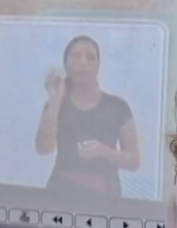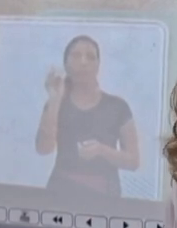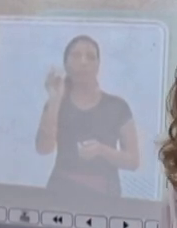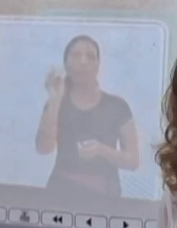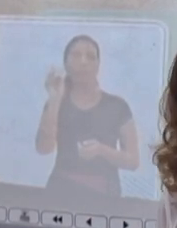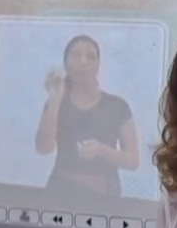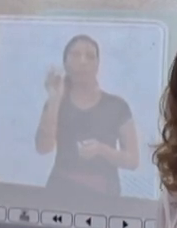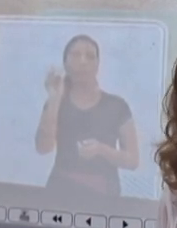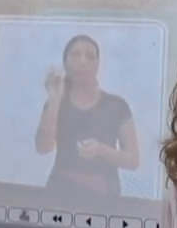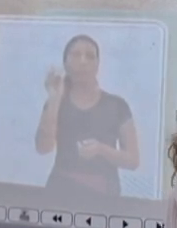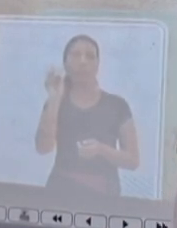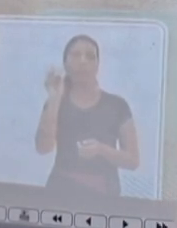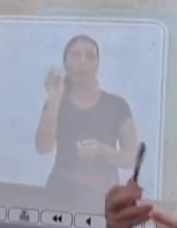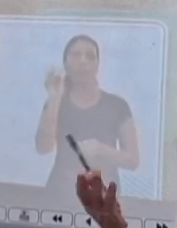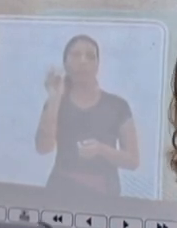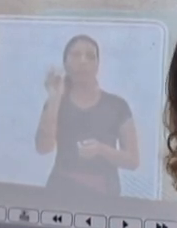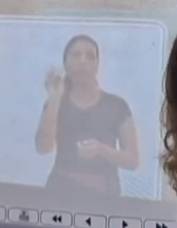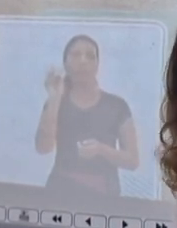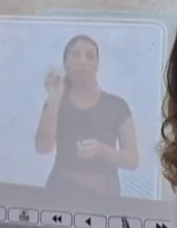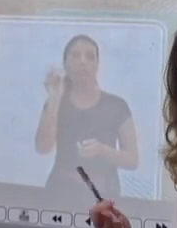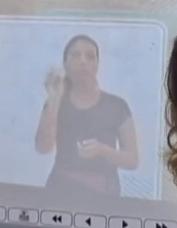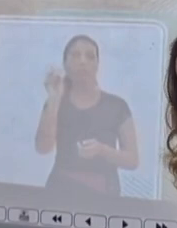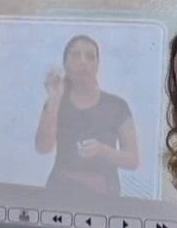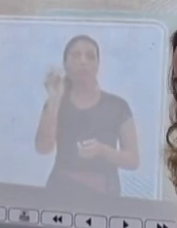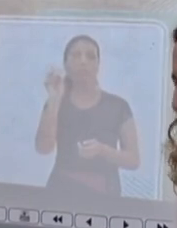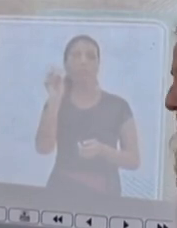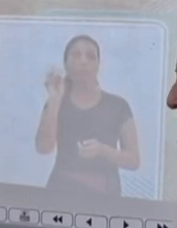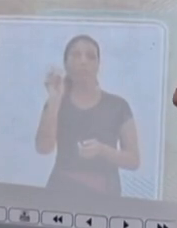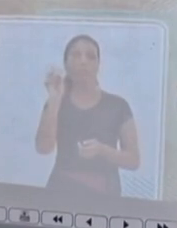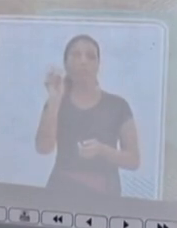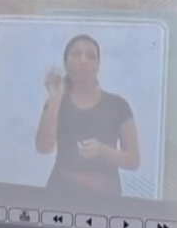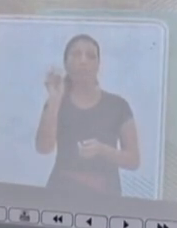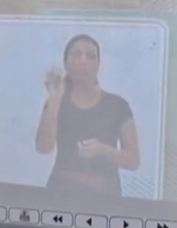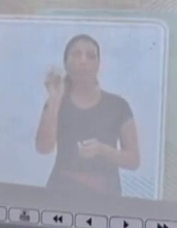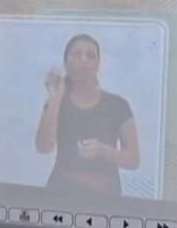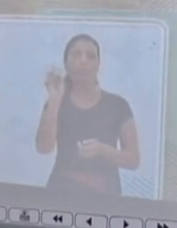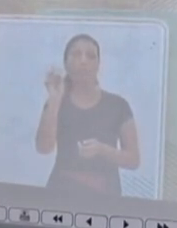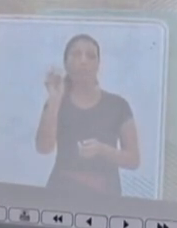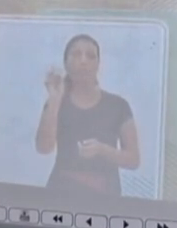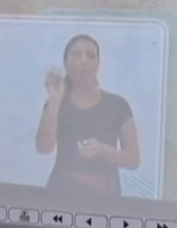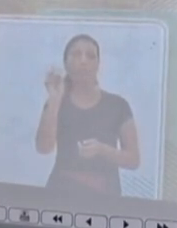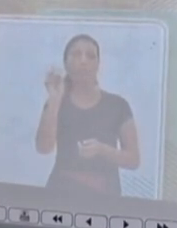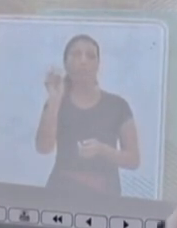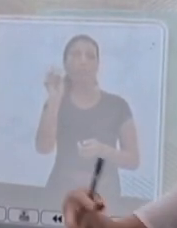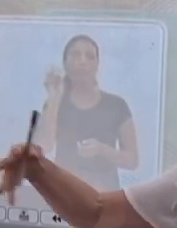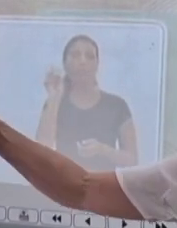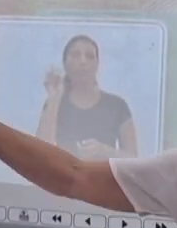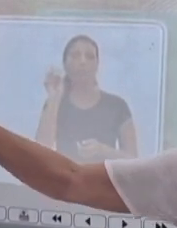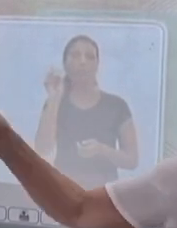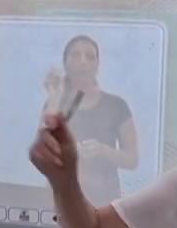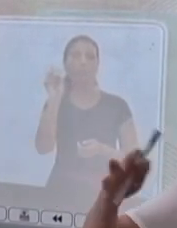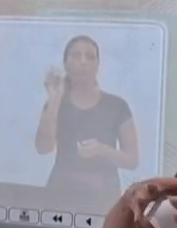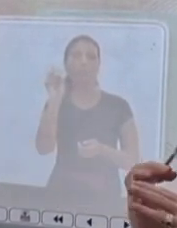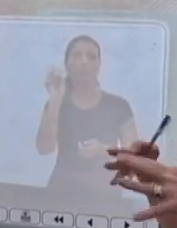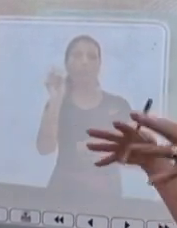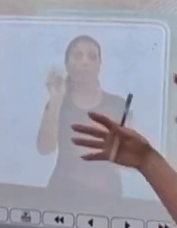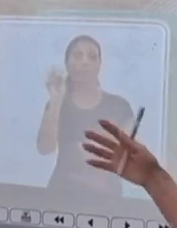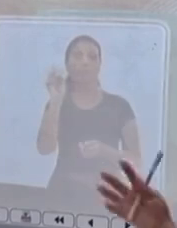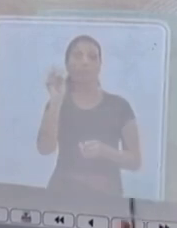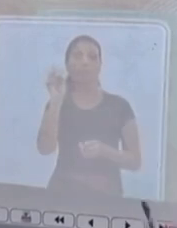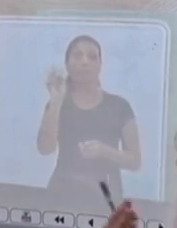ele vigenciar aula também, timidamente, né, porque eu ainda tive. E ele criou umas faixas elásticas, que a gente